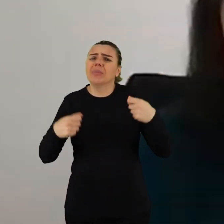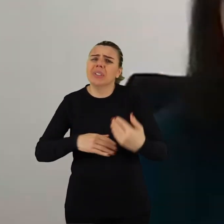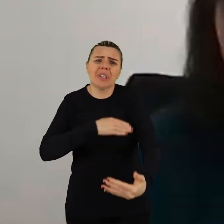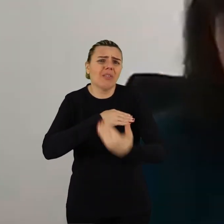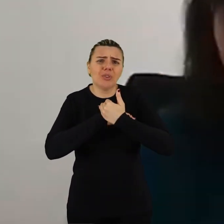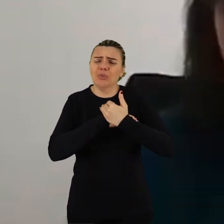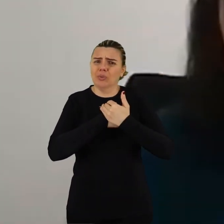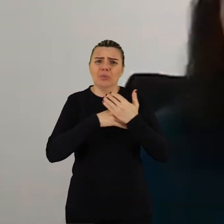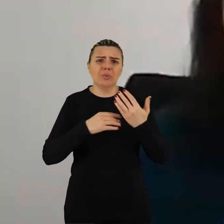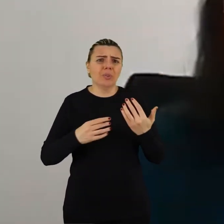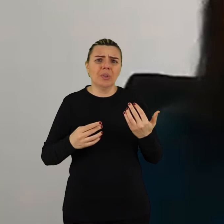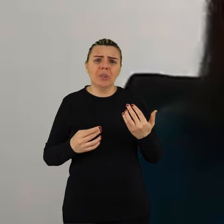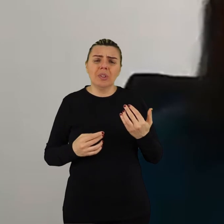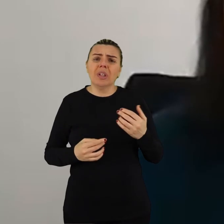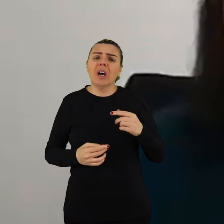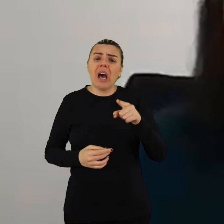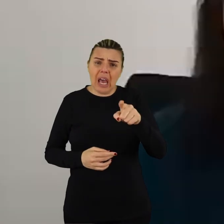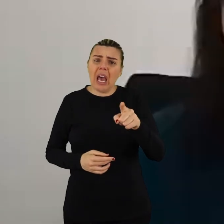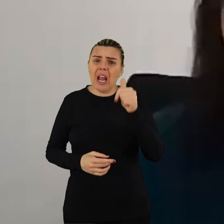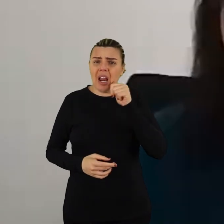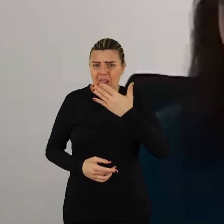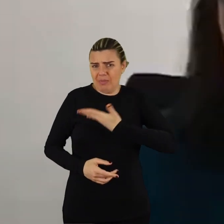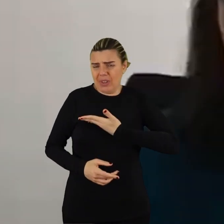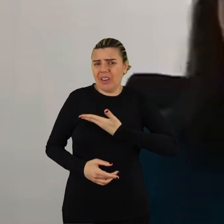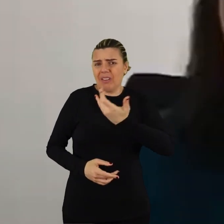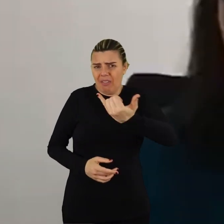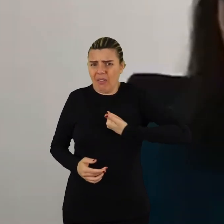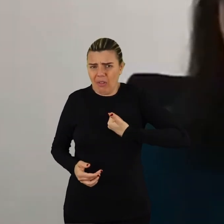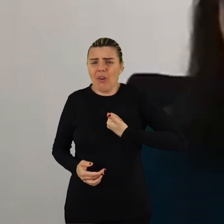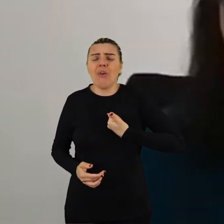de ajuda. E ela disse que